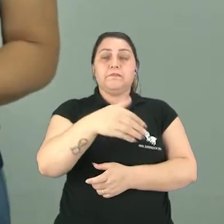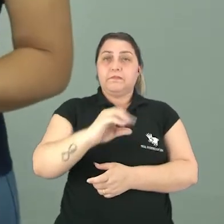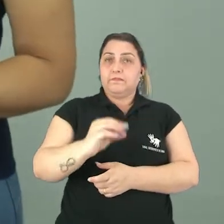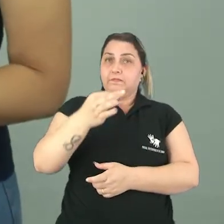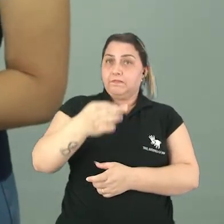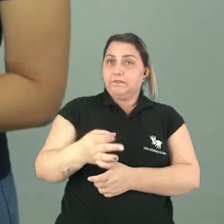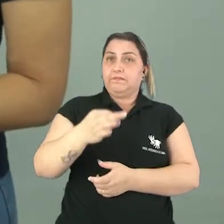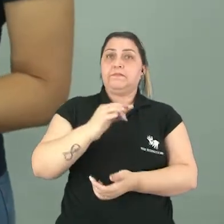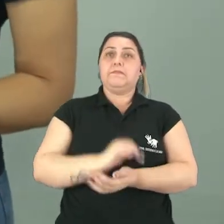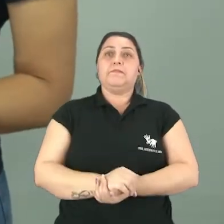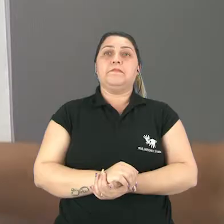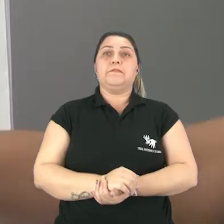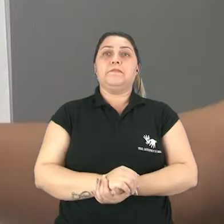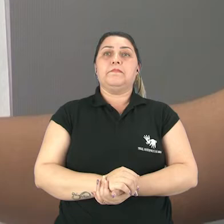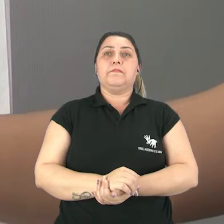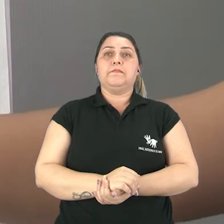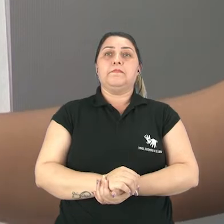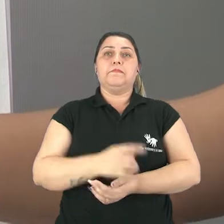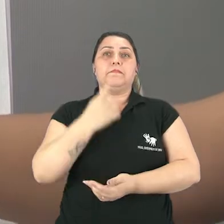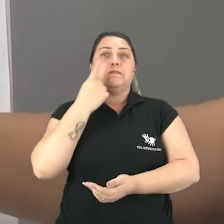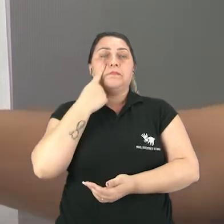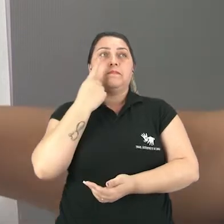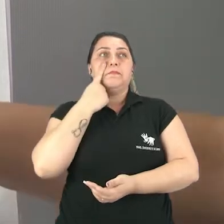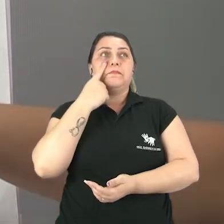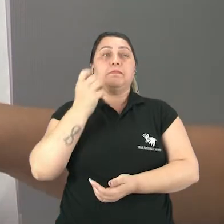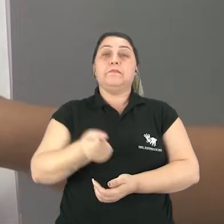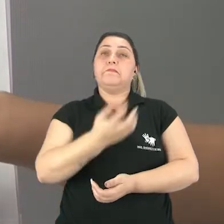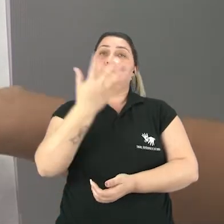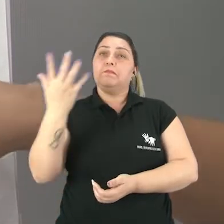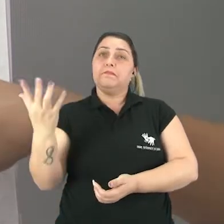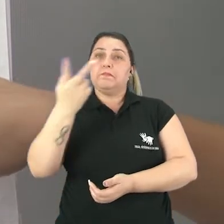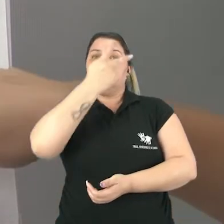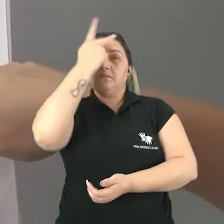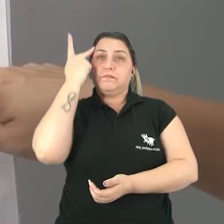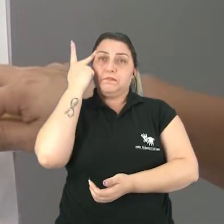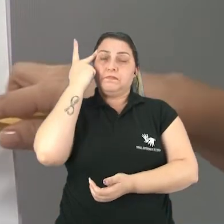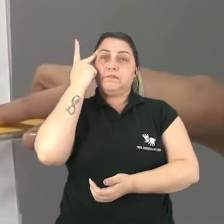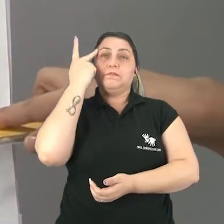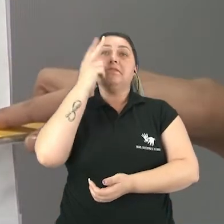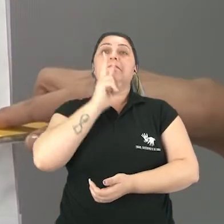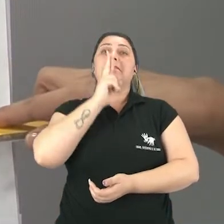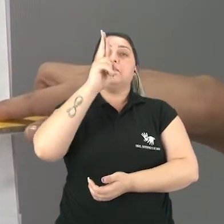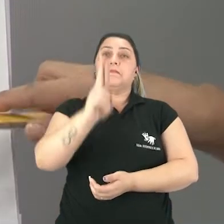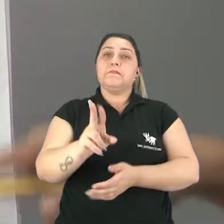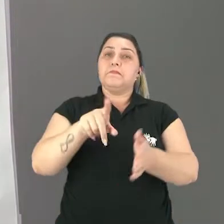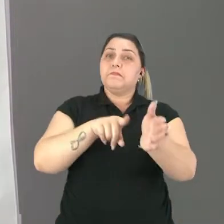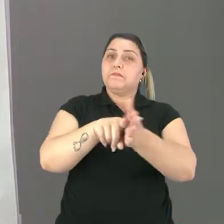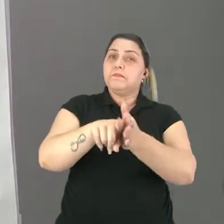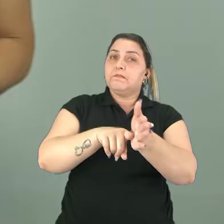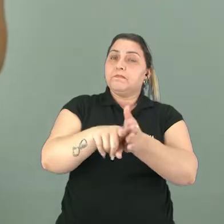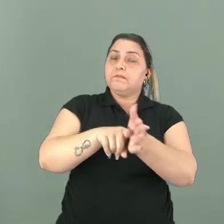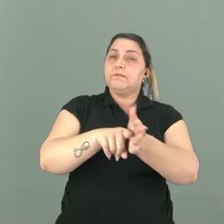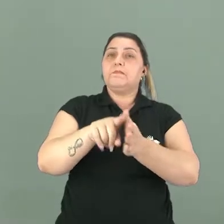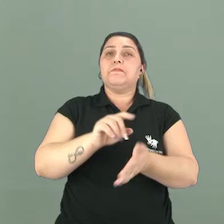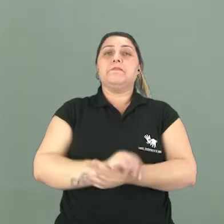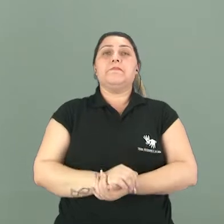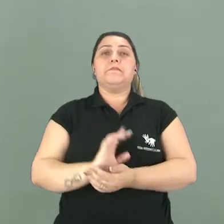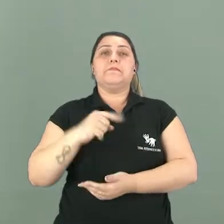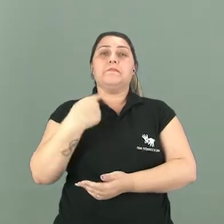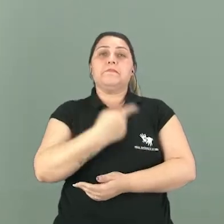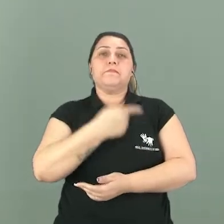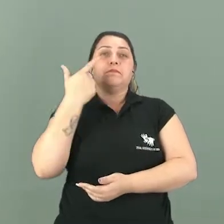não é mesmo? Vamos então, olha só, quantas pessoas responderam à pesquisa? Será que